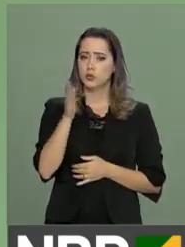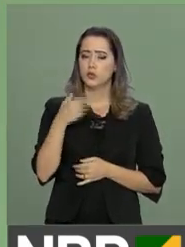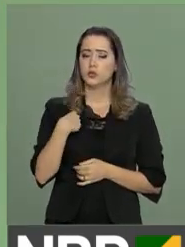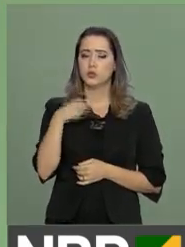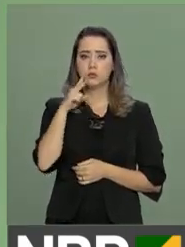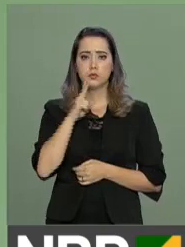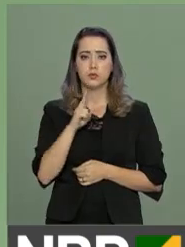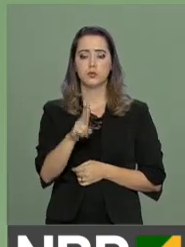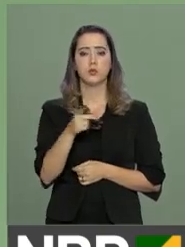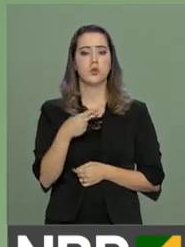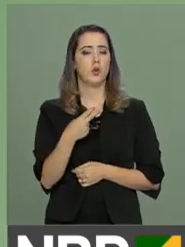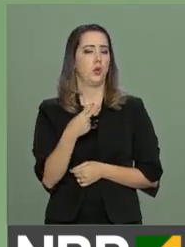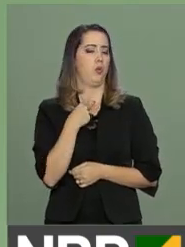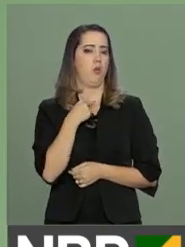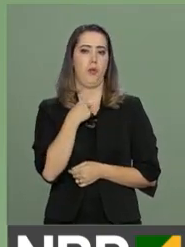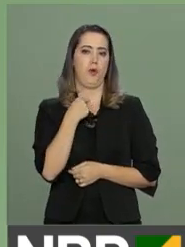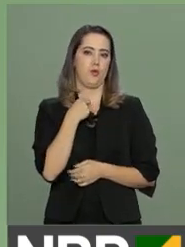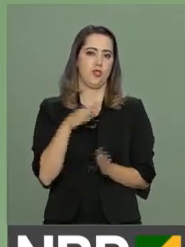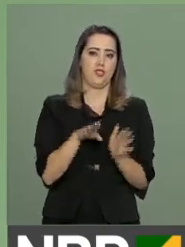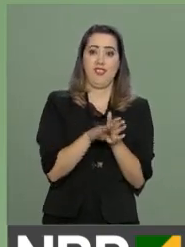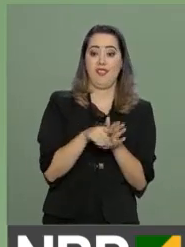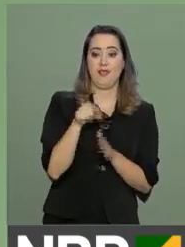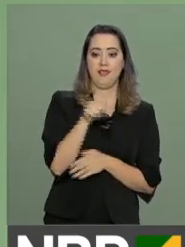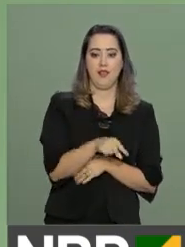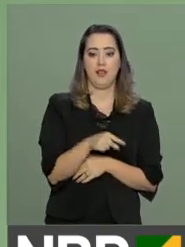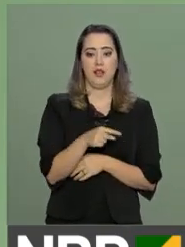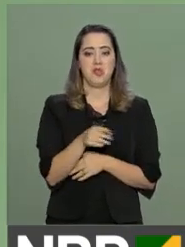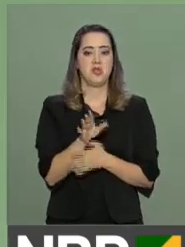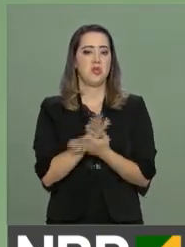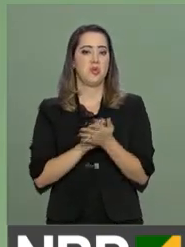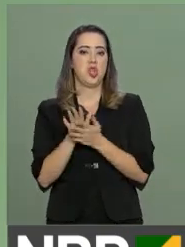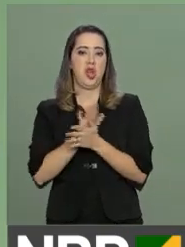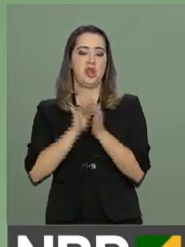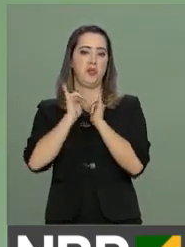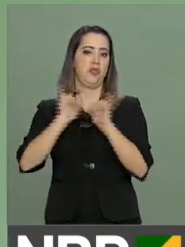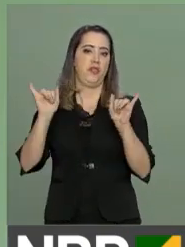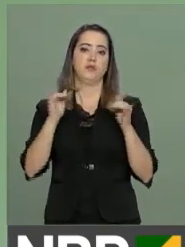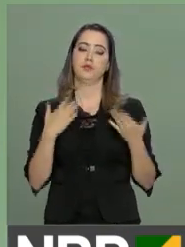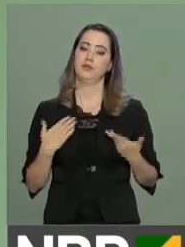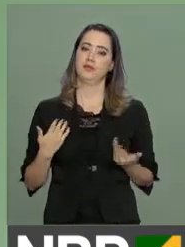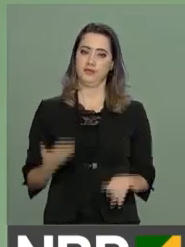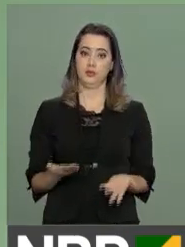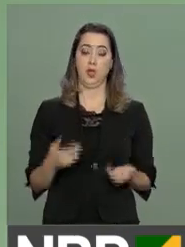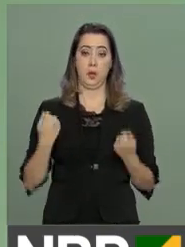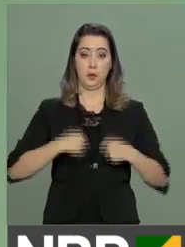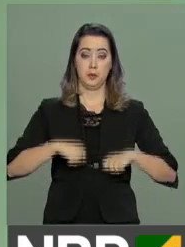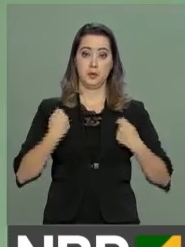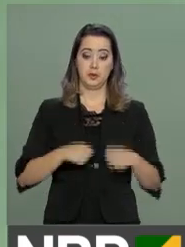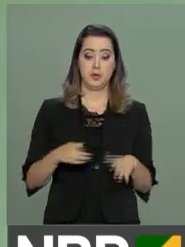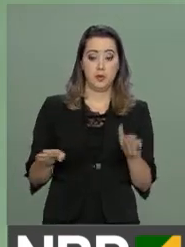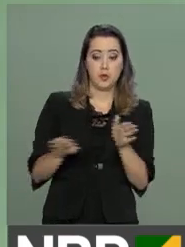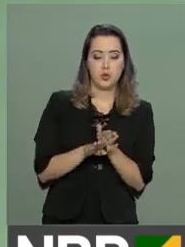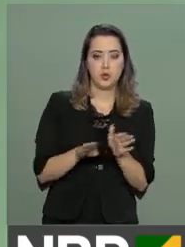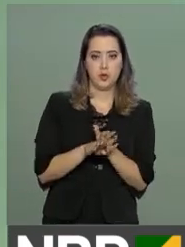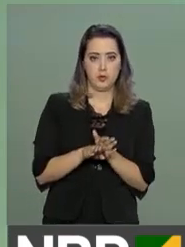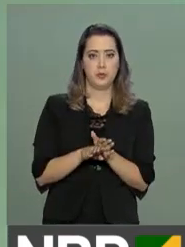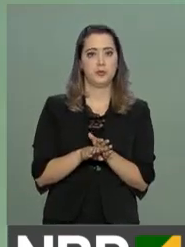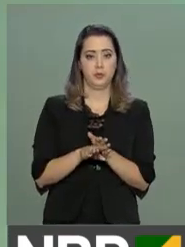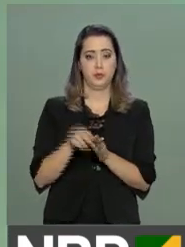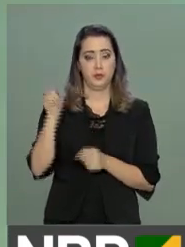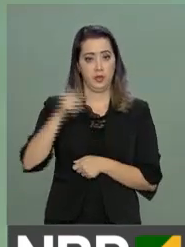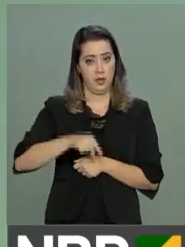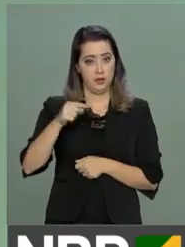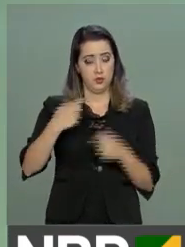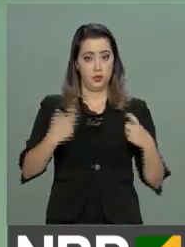que nós não poderíamos vir de mãos abanando. Nós tínhamos que chegar a